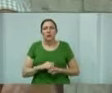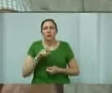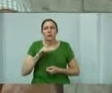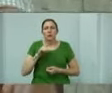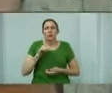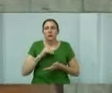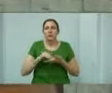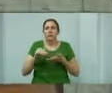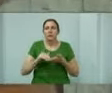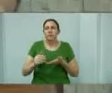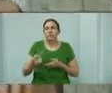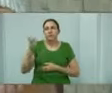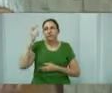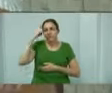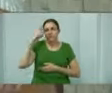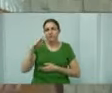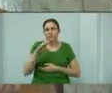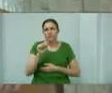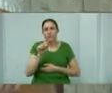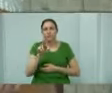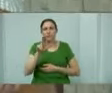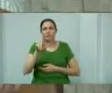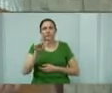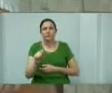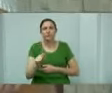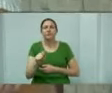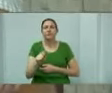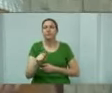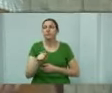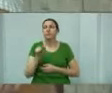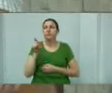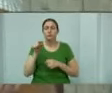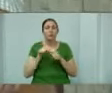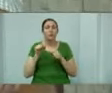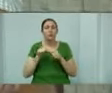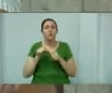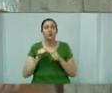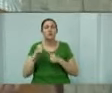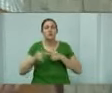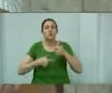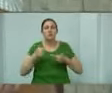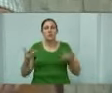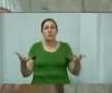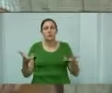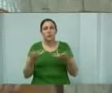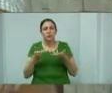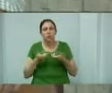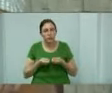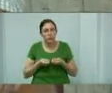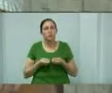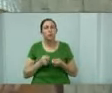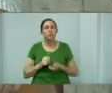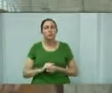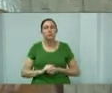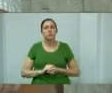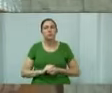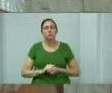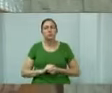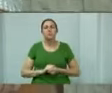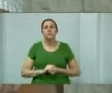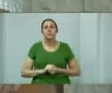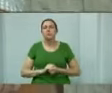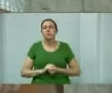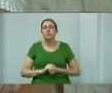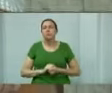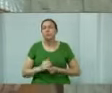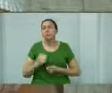da Cultura, do Esporte, aqui, a secretária Carla, e fez um trabalho maravilhoso em resgate de muitas questões, Carla. Muitas questões, de